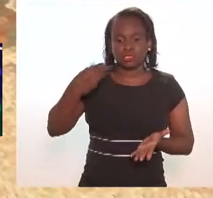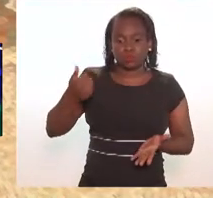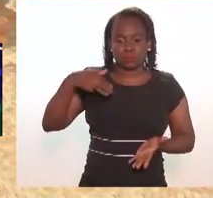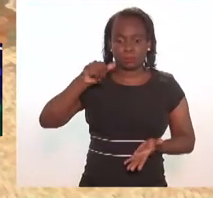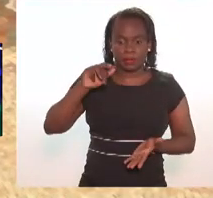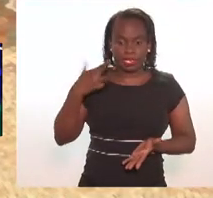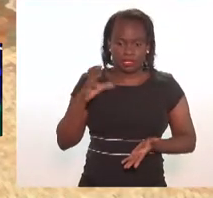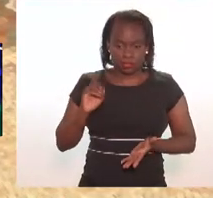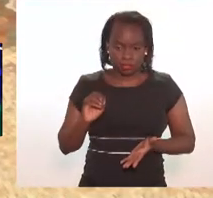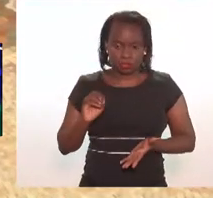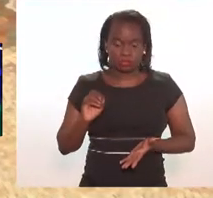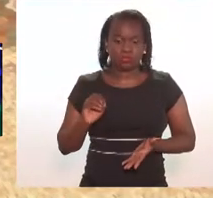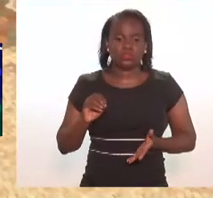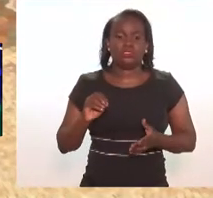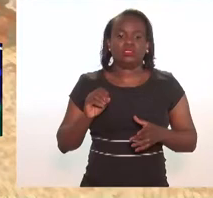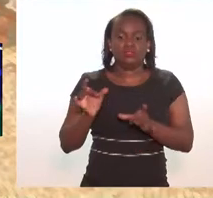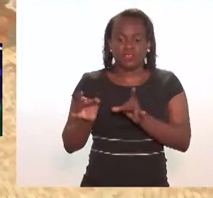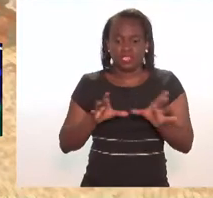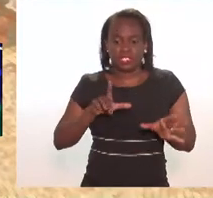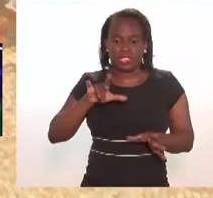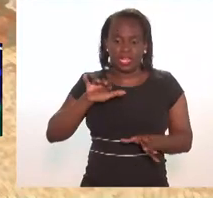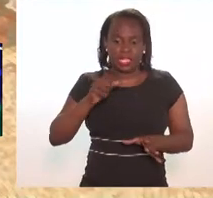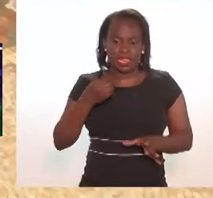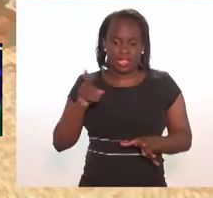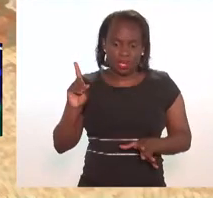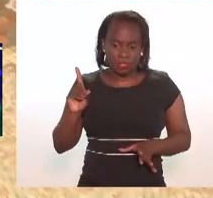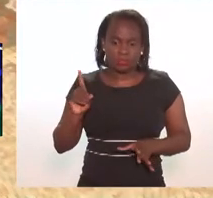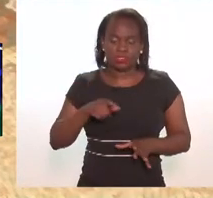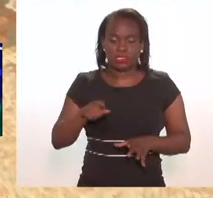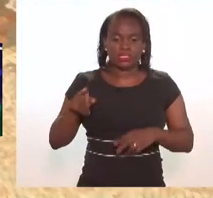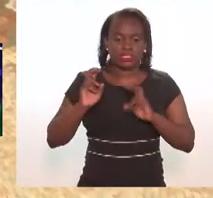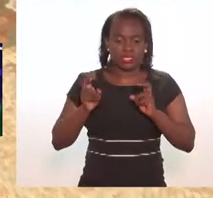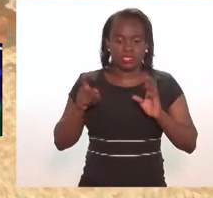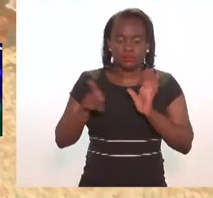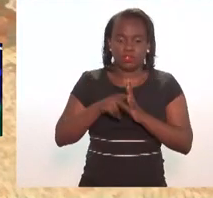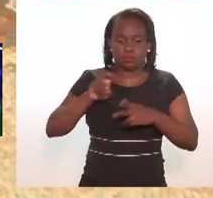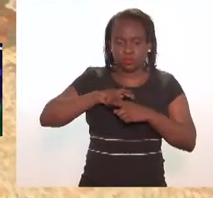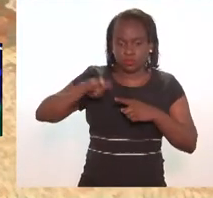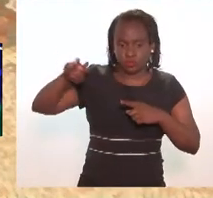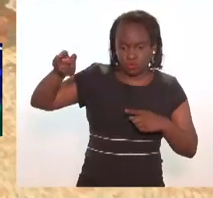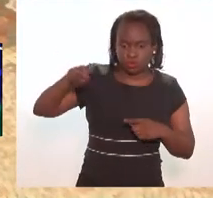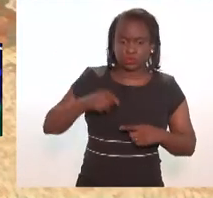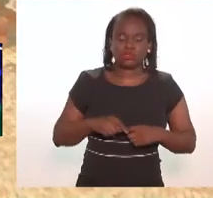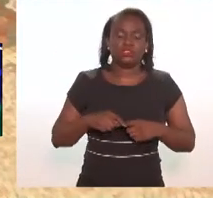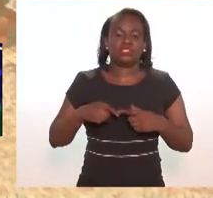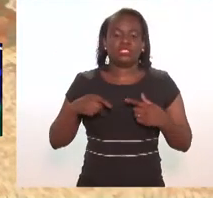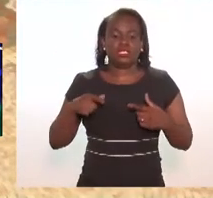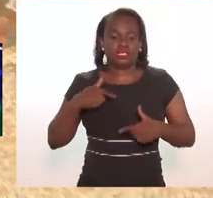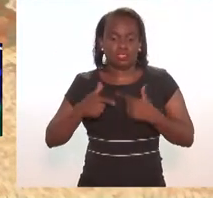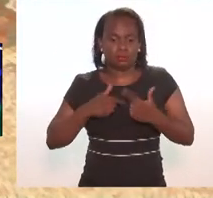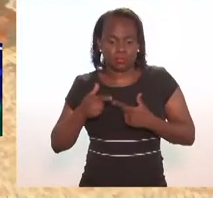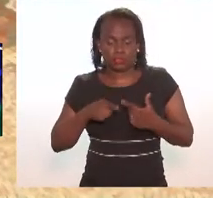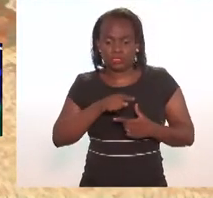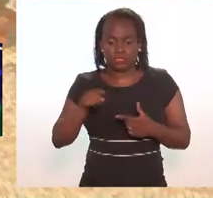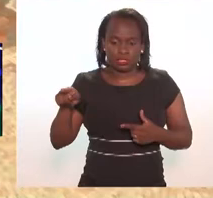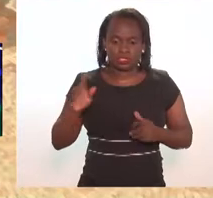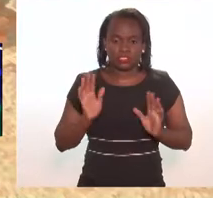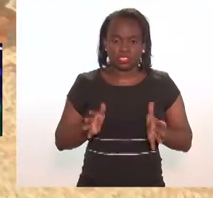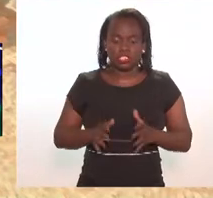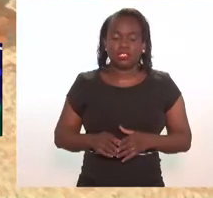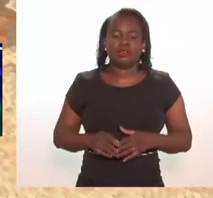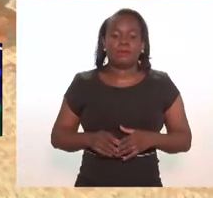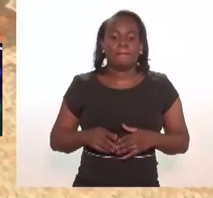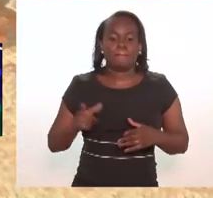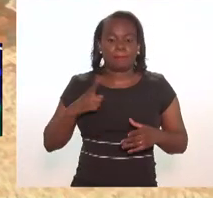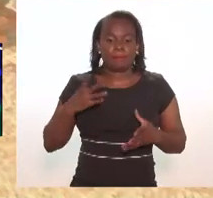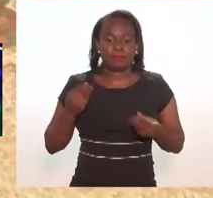março, o leilão desses trens do Corcovado, que operaram na linha de trem do Corcovado, que tem um